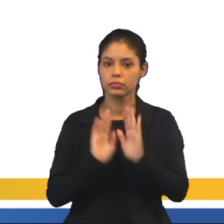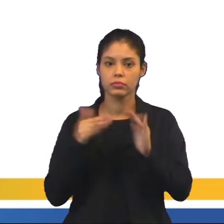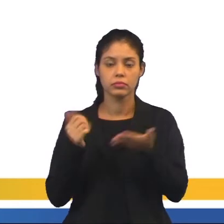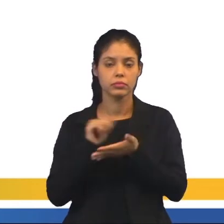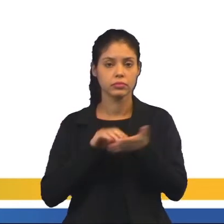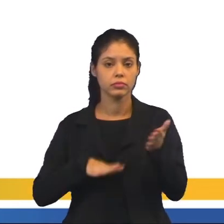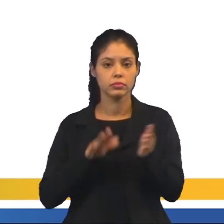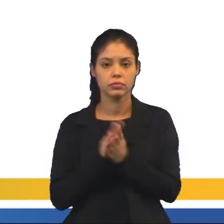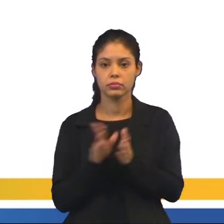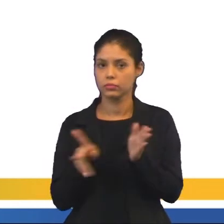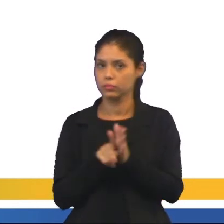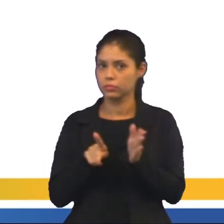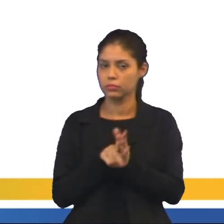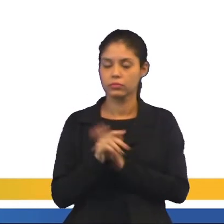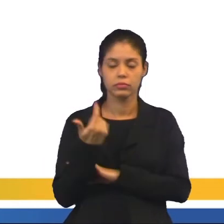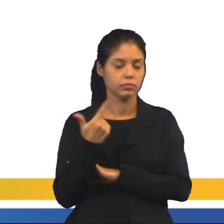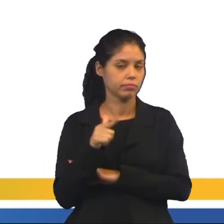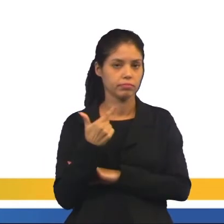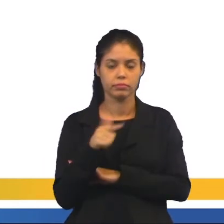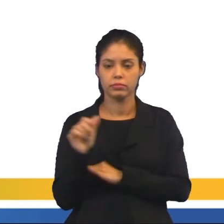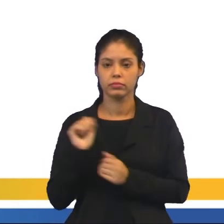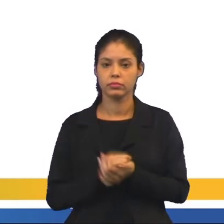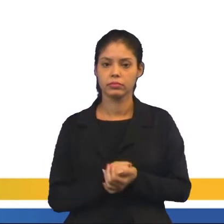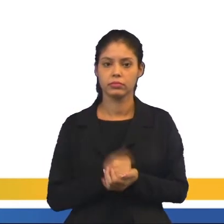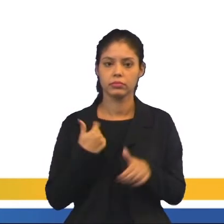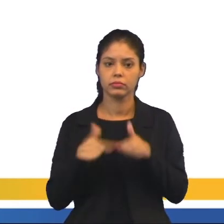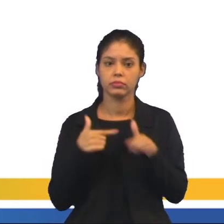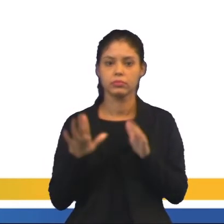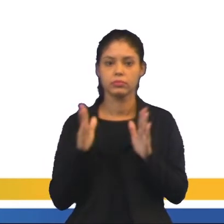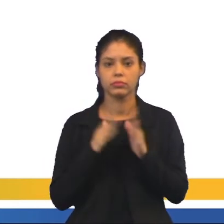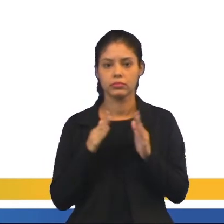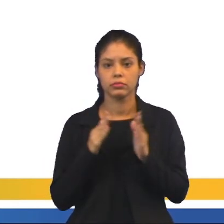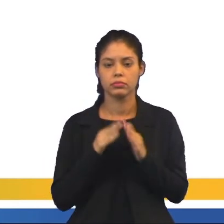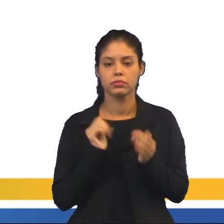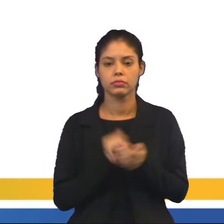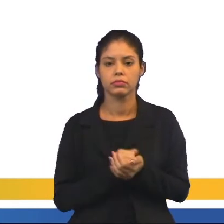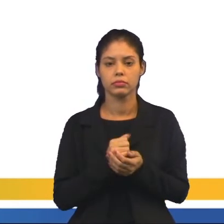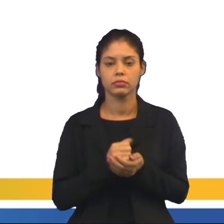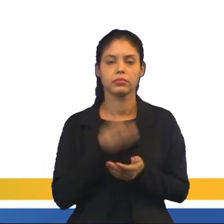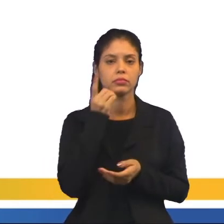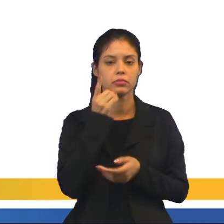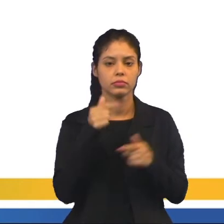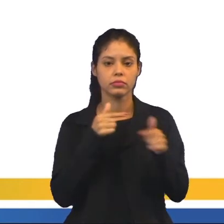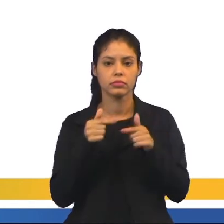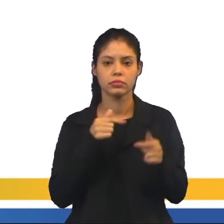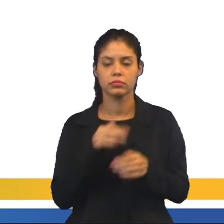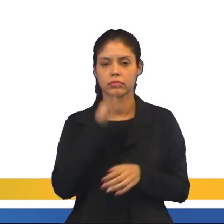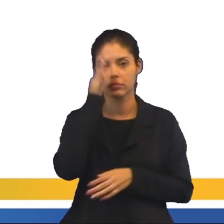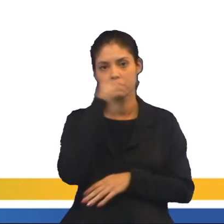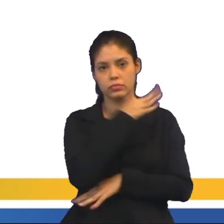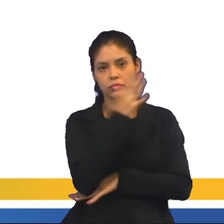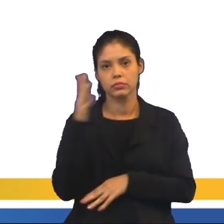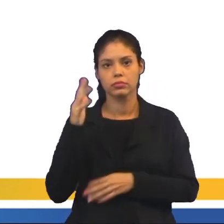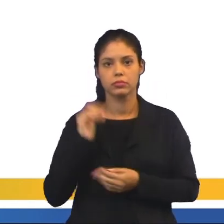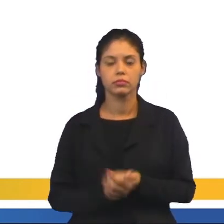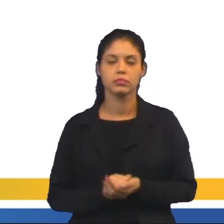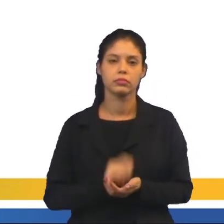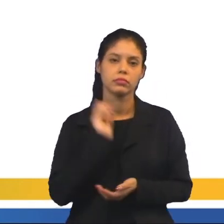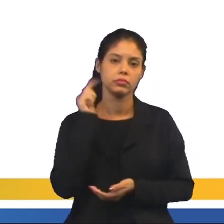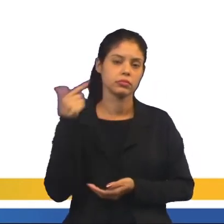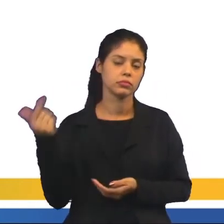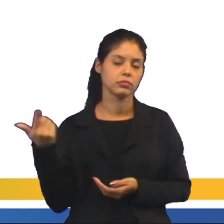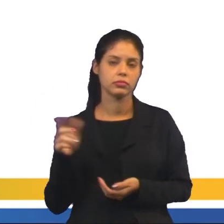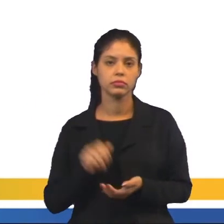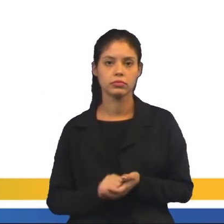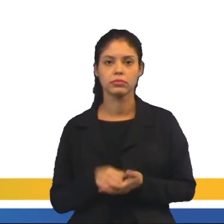inúmeras atividades não agrícolas são efetuadas com trabalho caseiro, diaristas, jardineiros, etc. Ou seja,